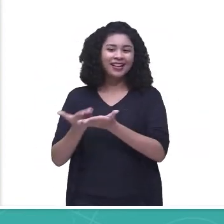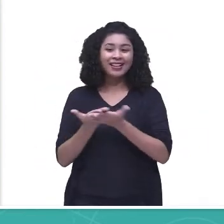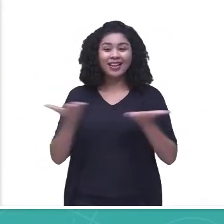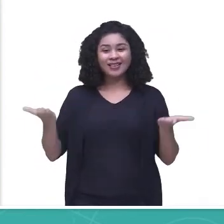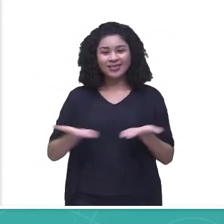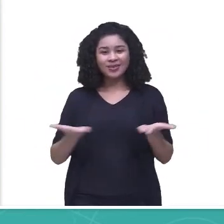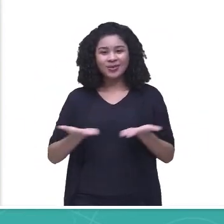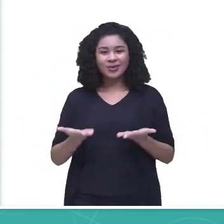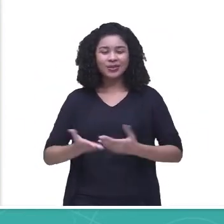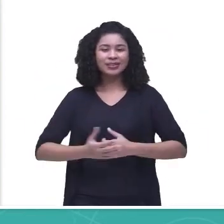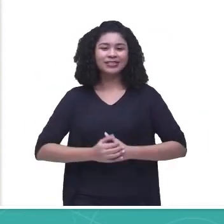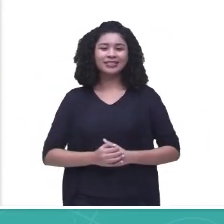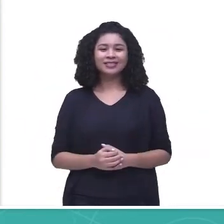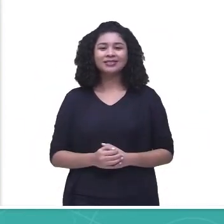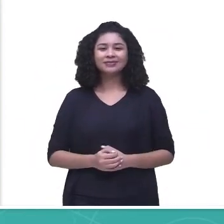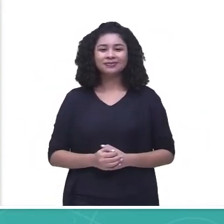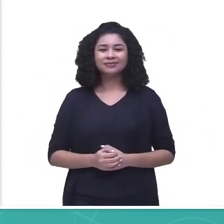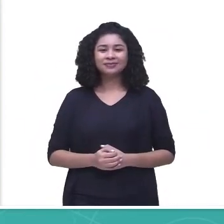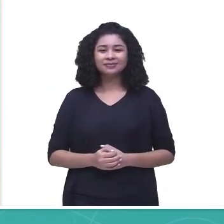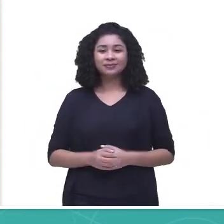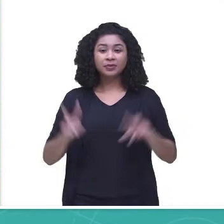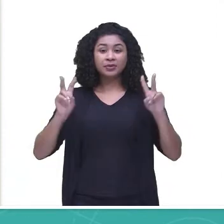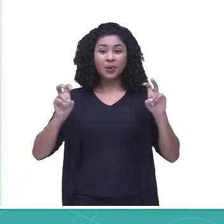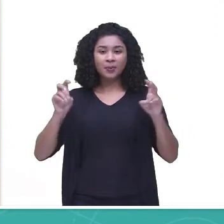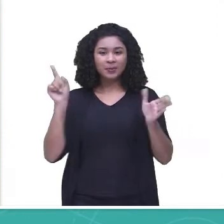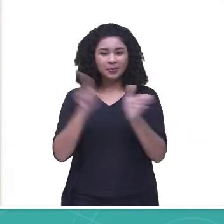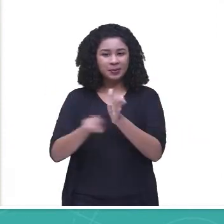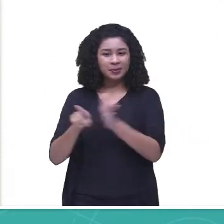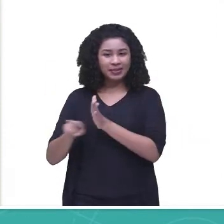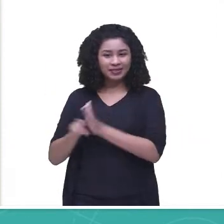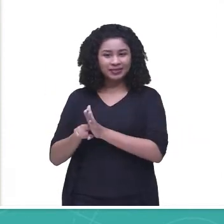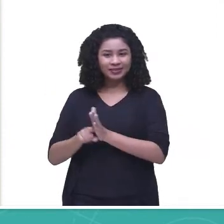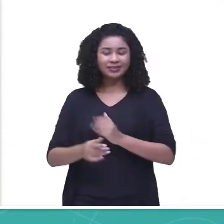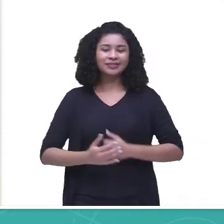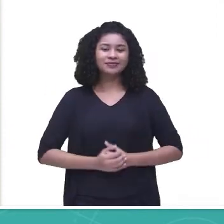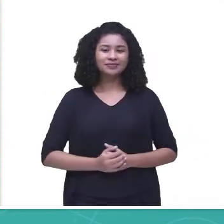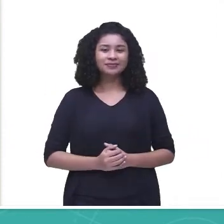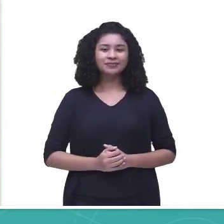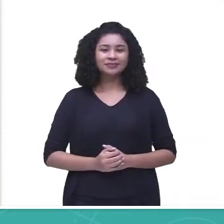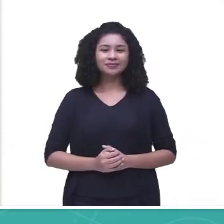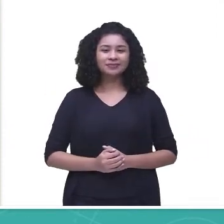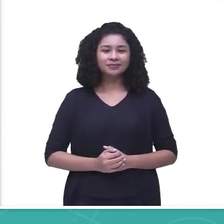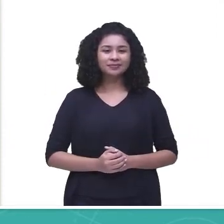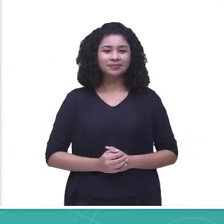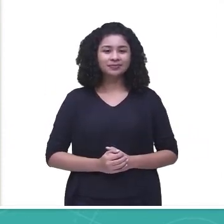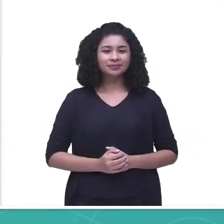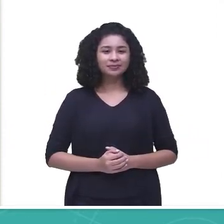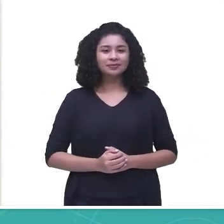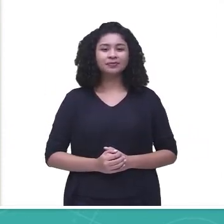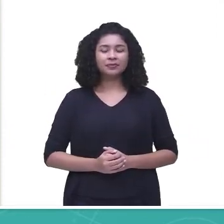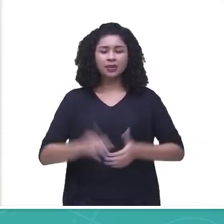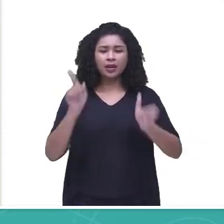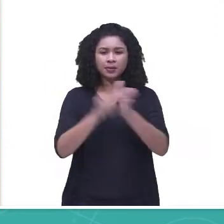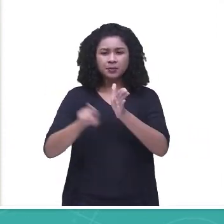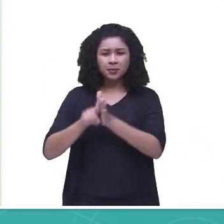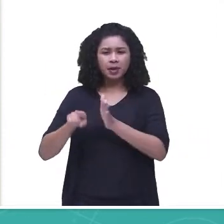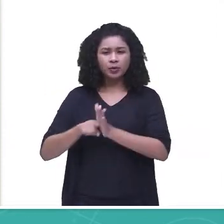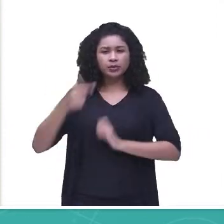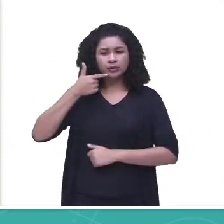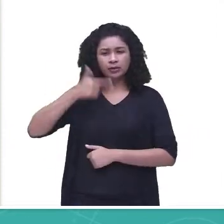Present, só que agora falando aí de perguntas, questions, olha só. Então, gente, as perguntas em língua inglesa, né,